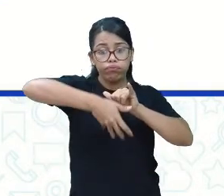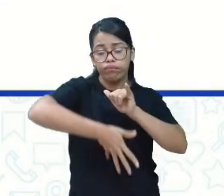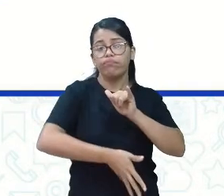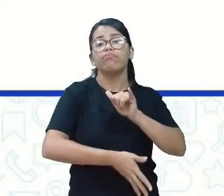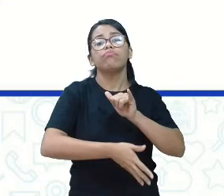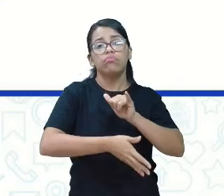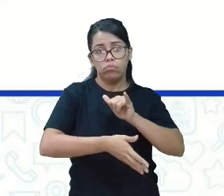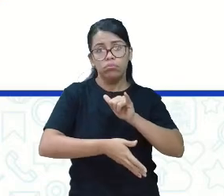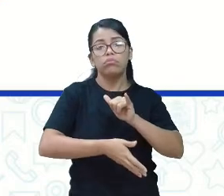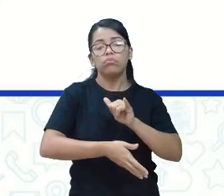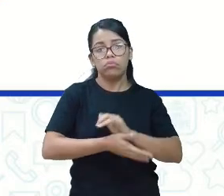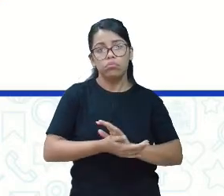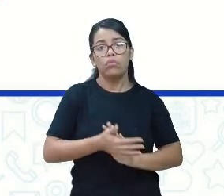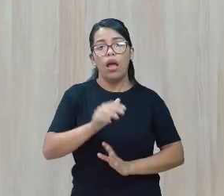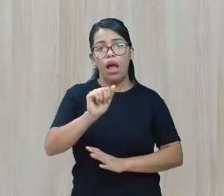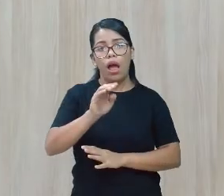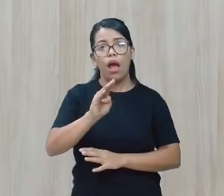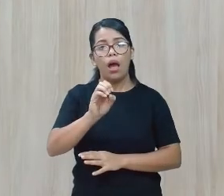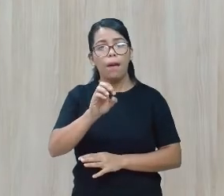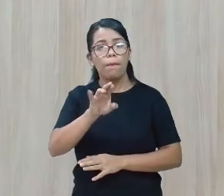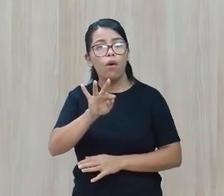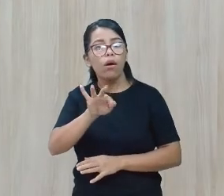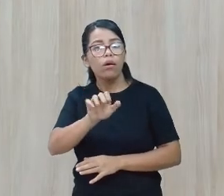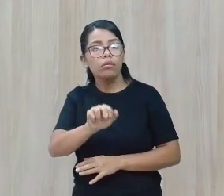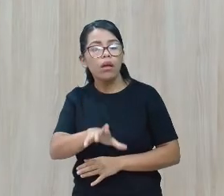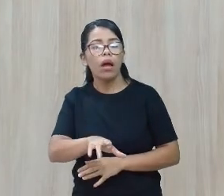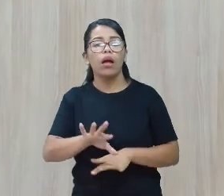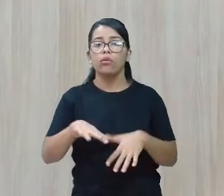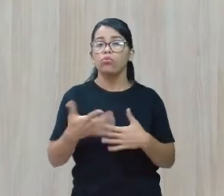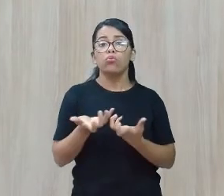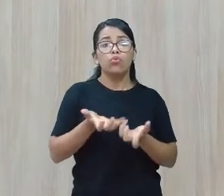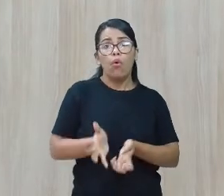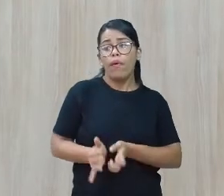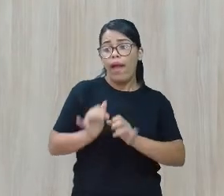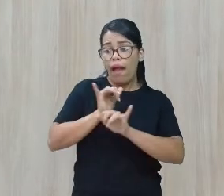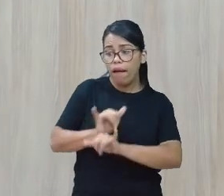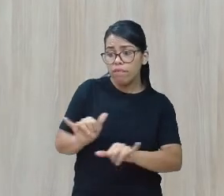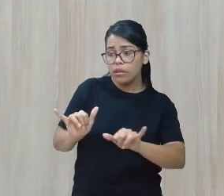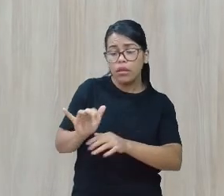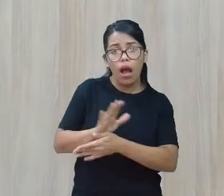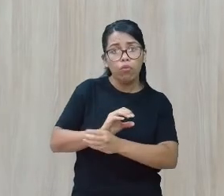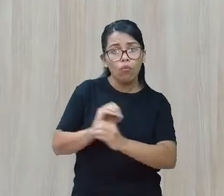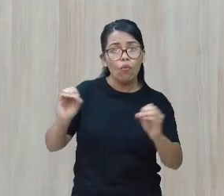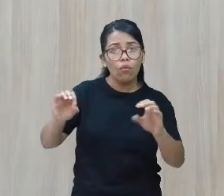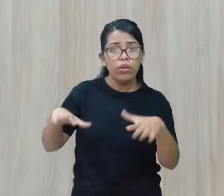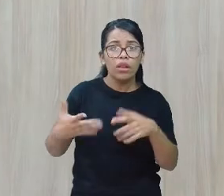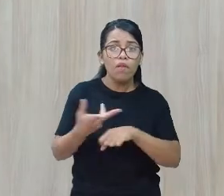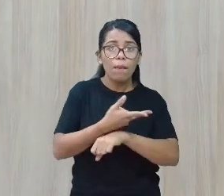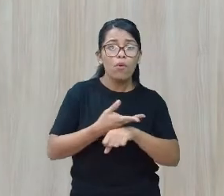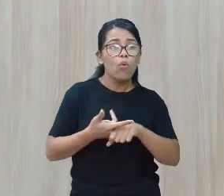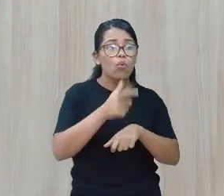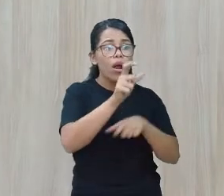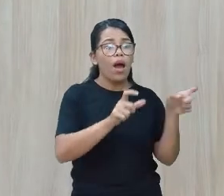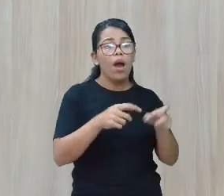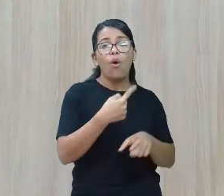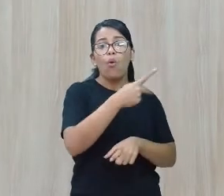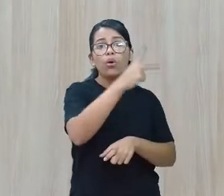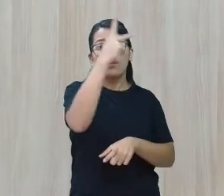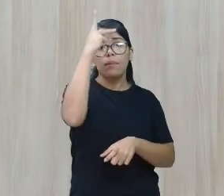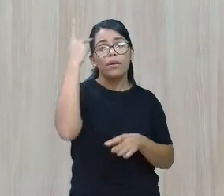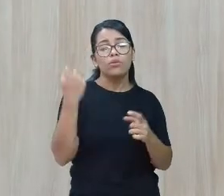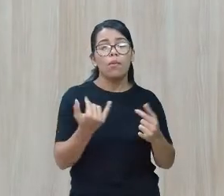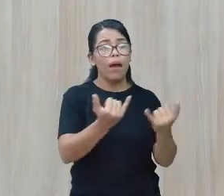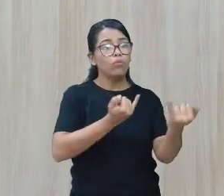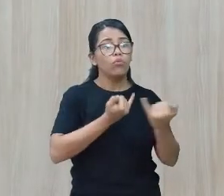dizer aos pais, aos familiares, então elas vão procurar outras pessoas e as outras pessoas às vezes não informam de